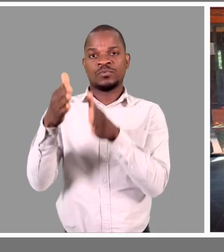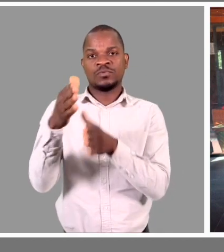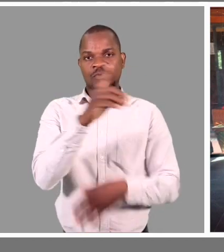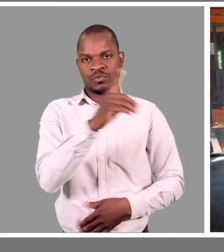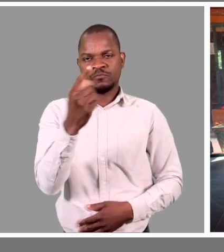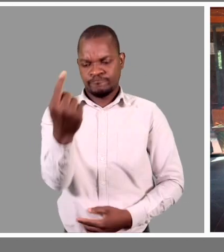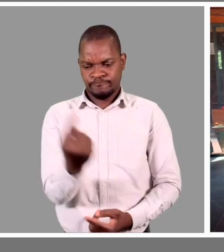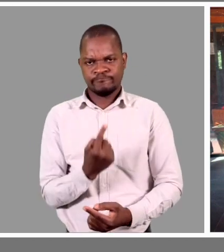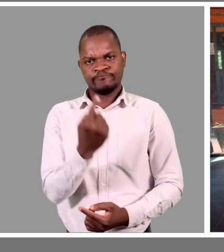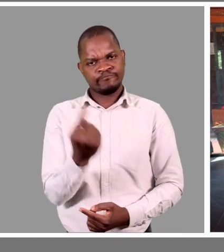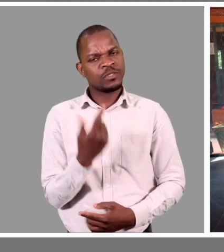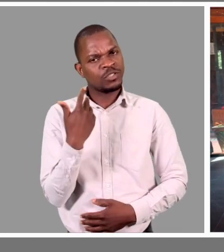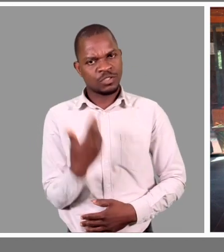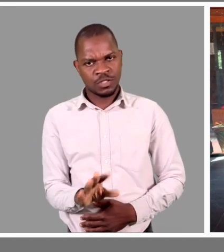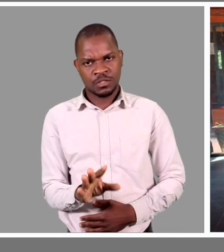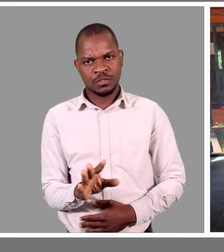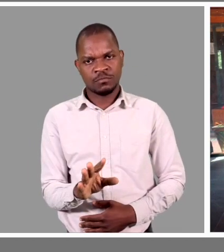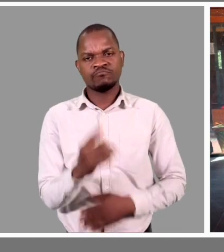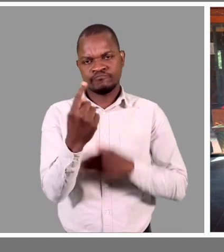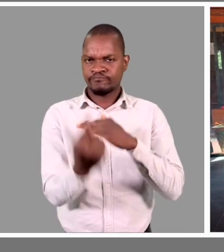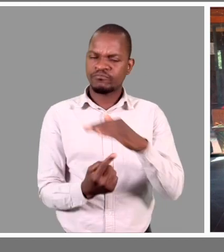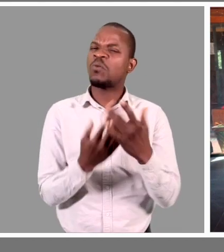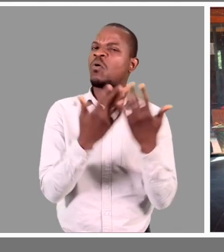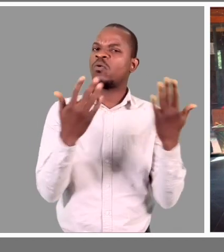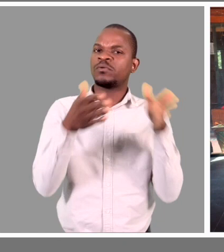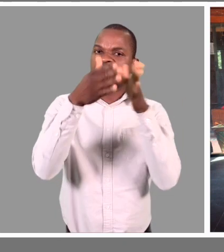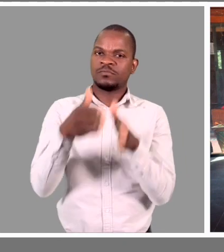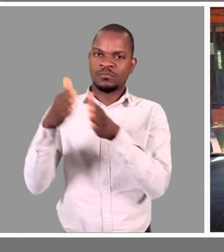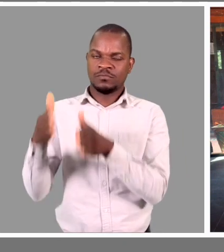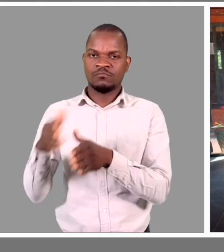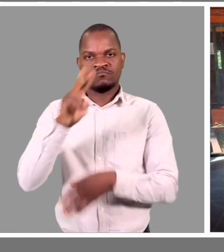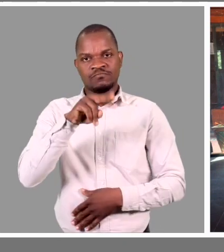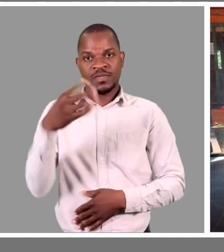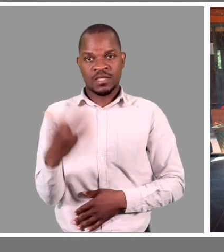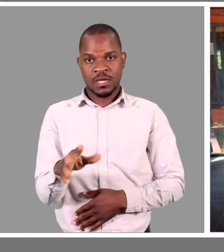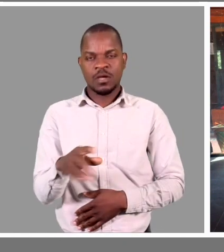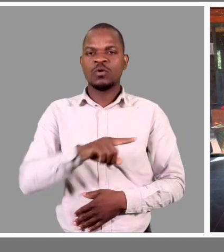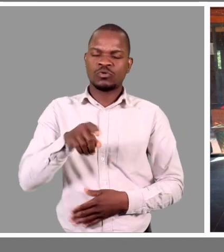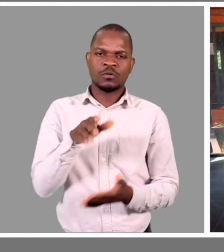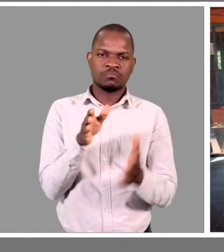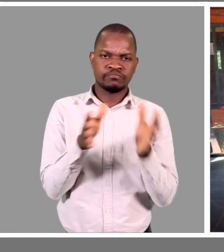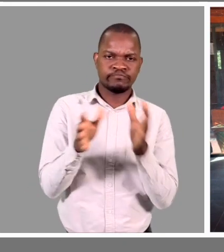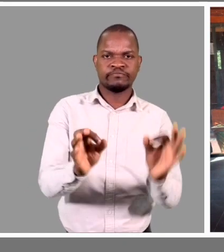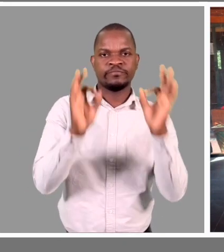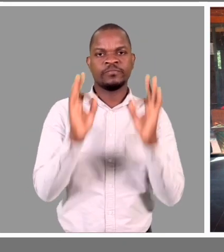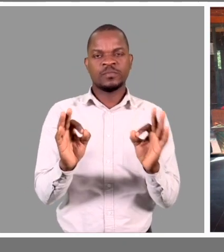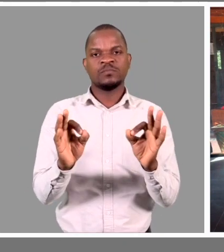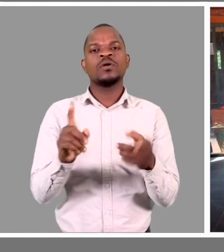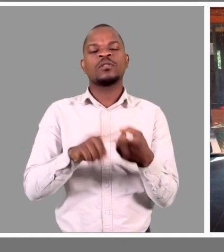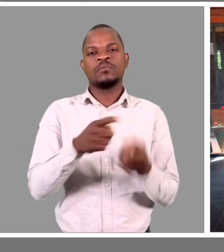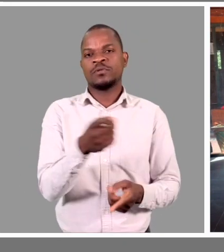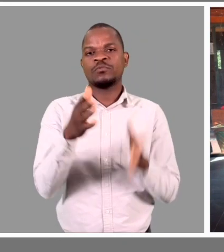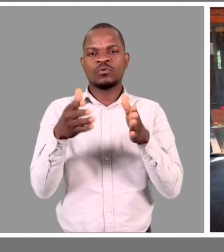temos tido visitas de pessoas deficientes aqui no nosso estabelecimento e são bem recebidos. Por isso